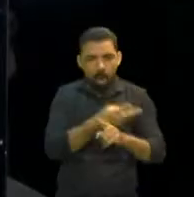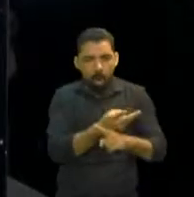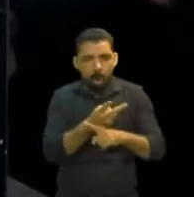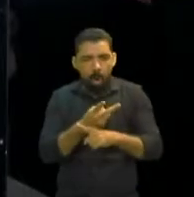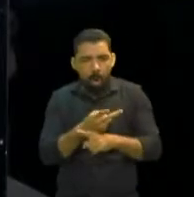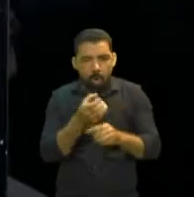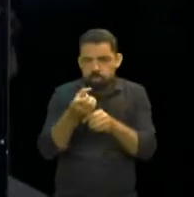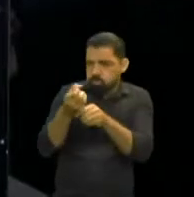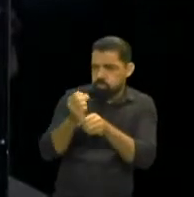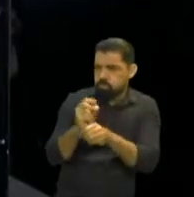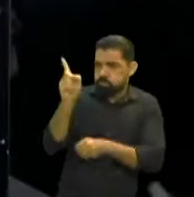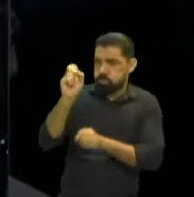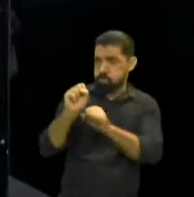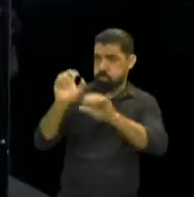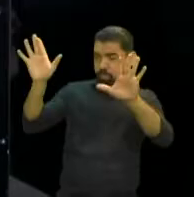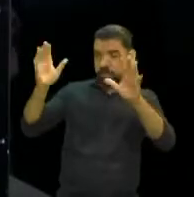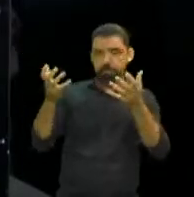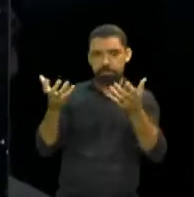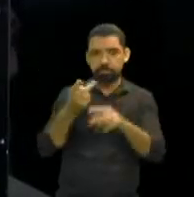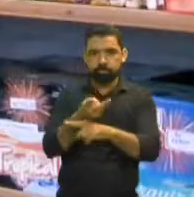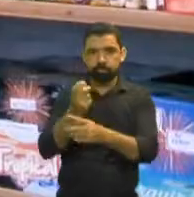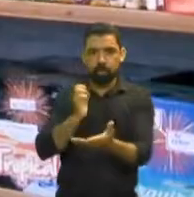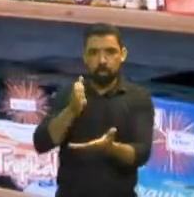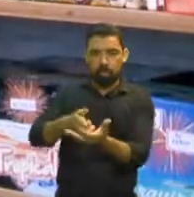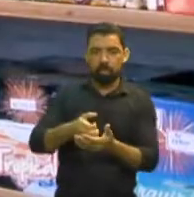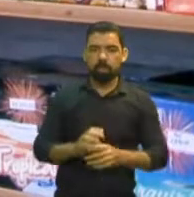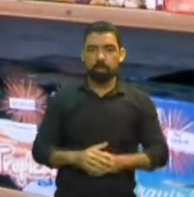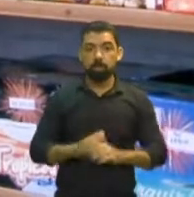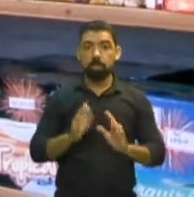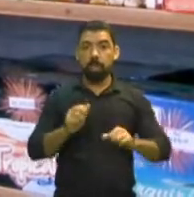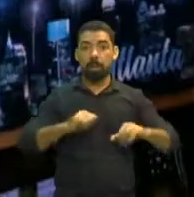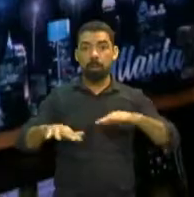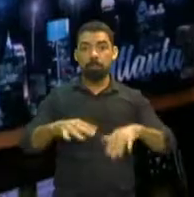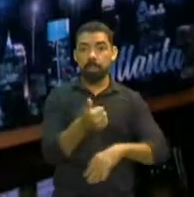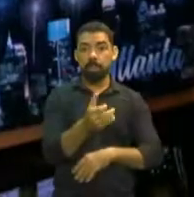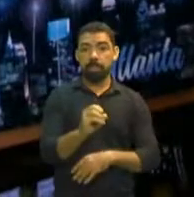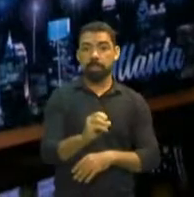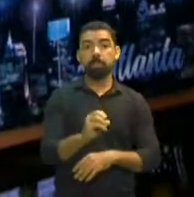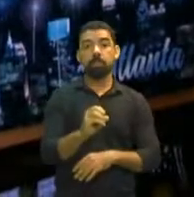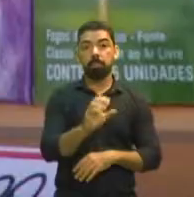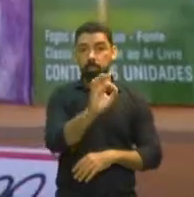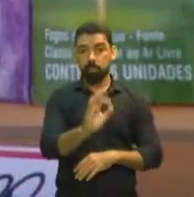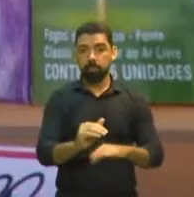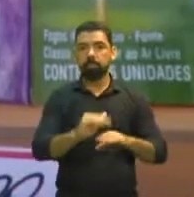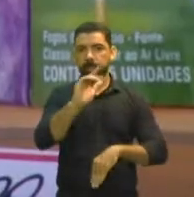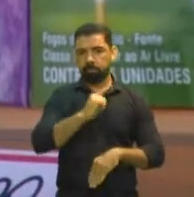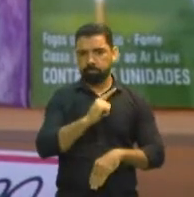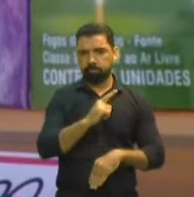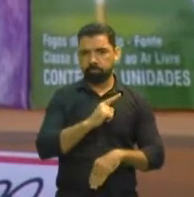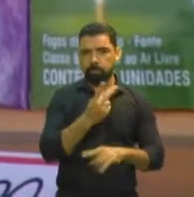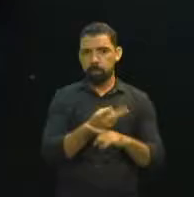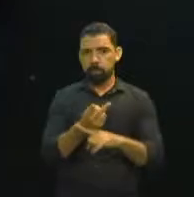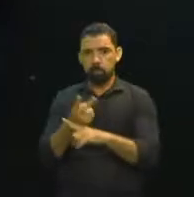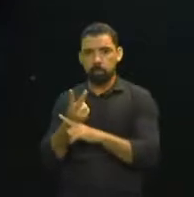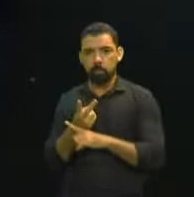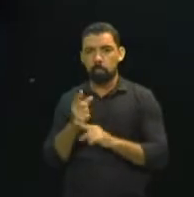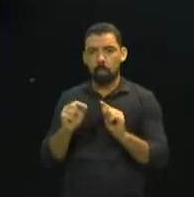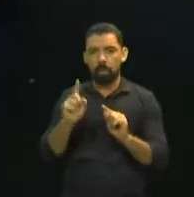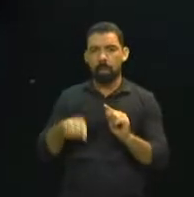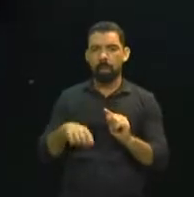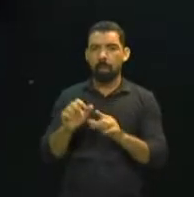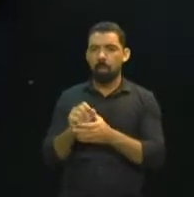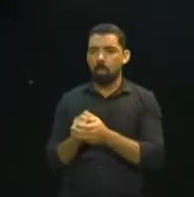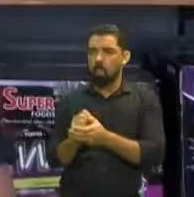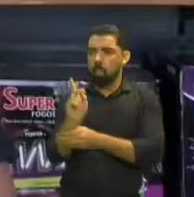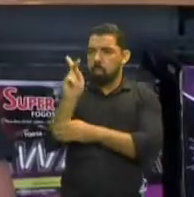Nesta loja, por exemplo, o movimento já é 10% maior que no ano passado, inclusive a procura pelos fogos de baixo ruído, como determina a